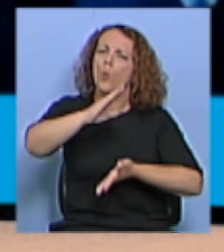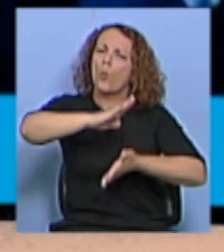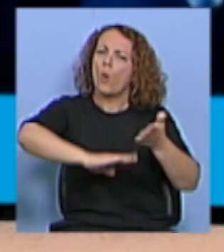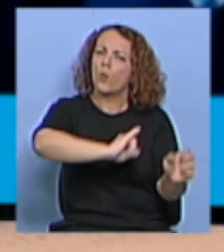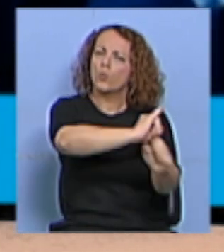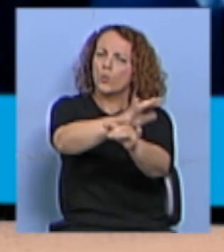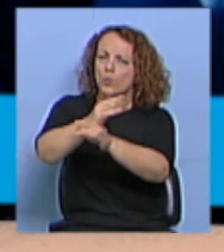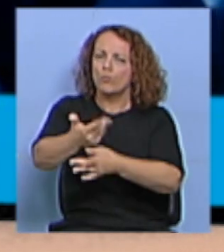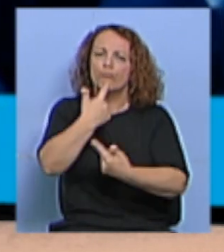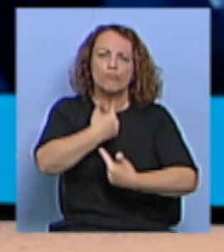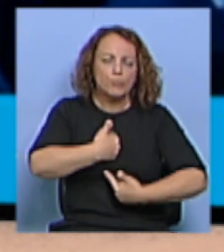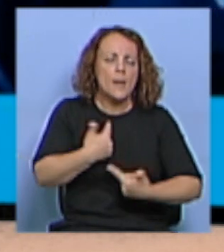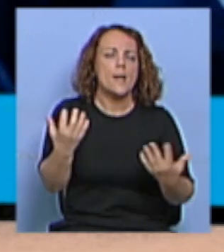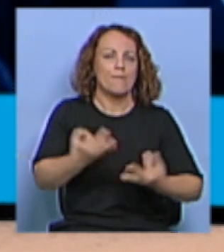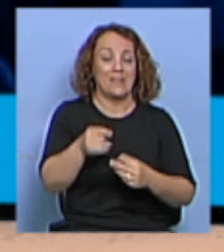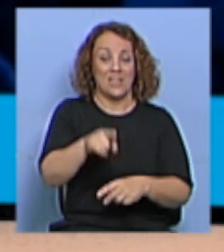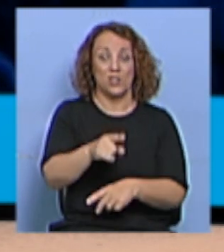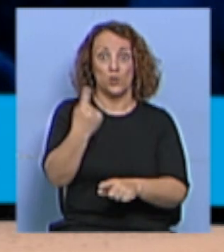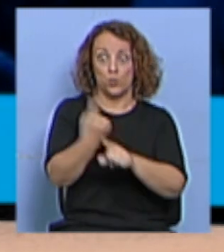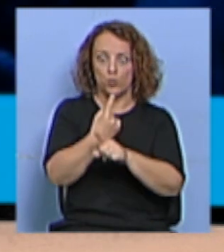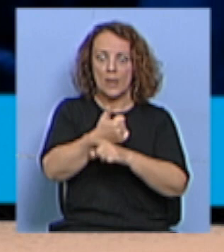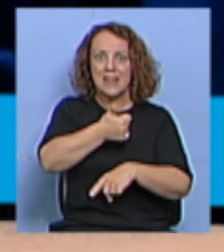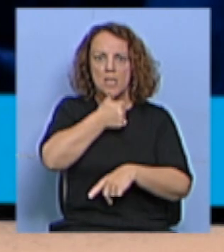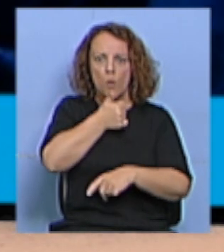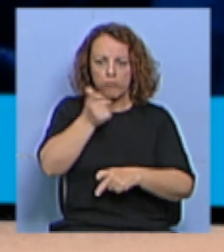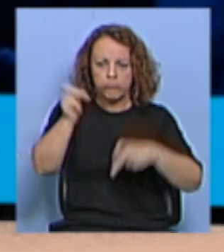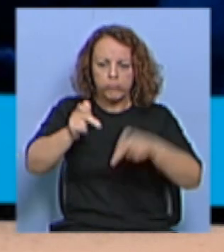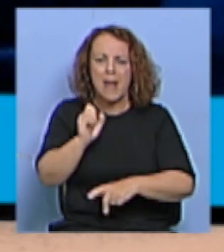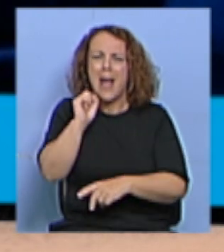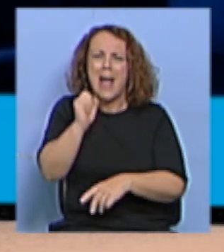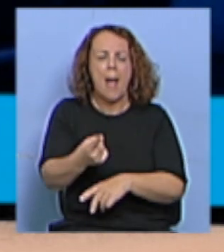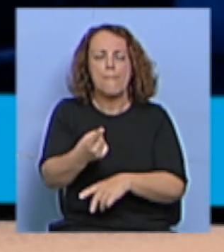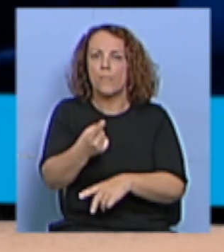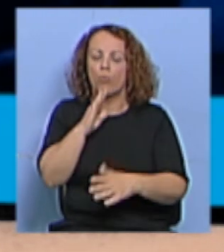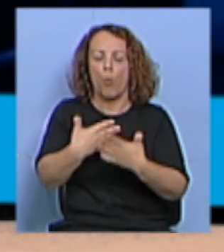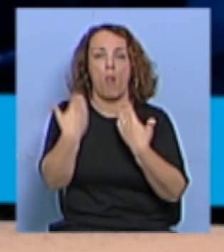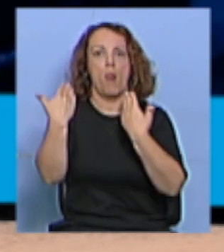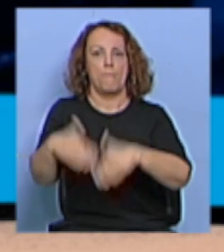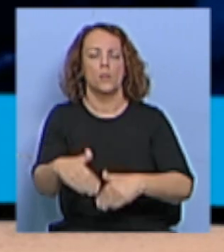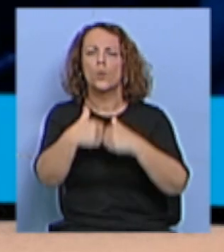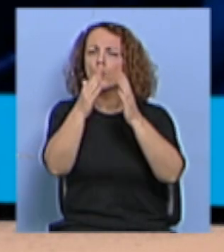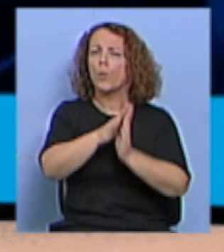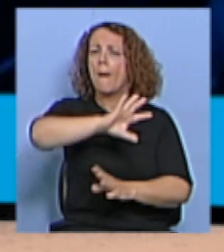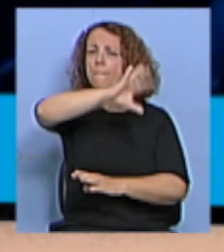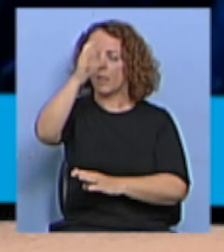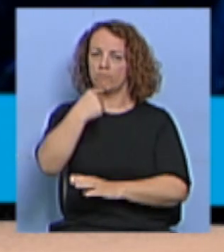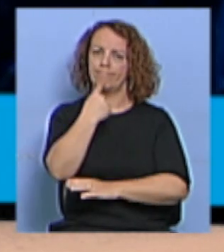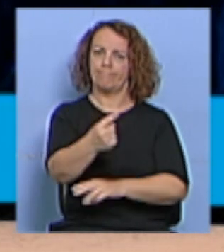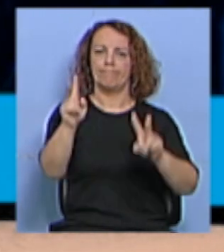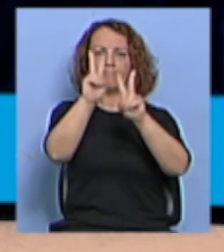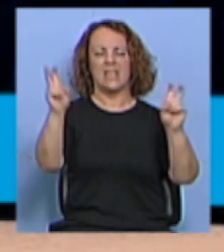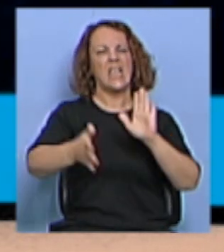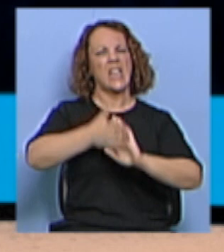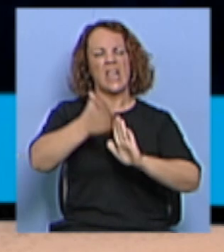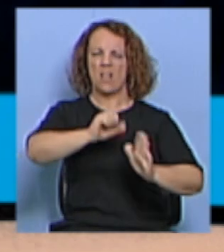países, as decisões foram muito rápidas e muito restritivas e, portanto, todos estes países declararam estados de emergência com